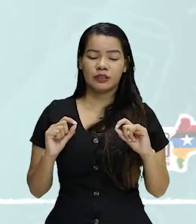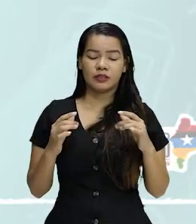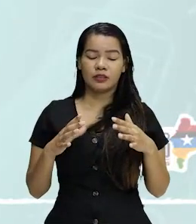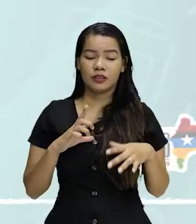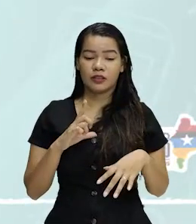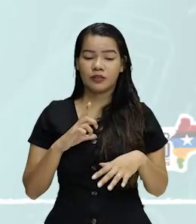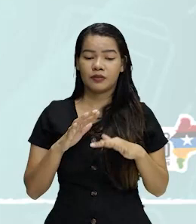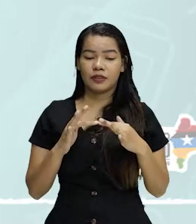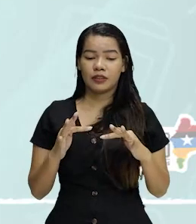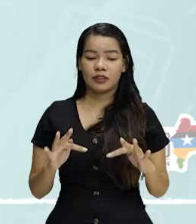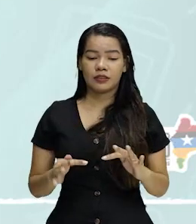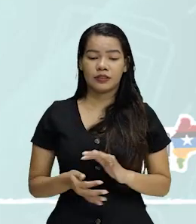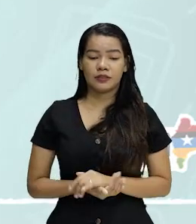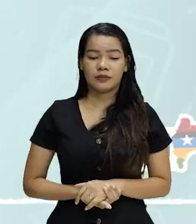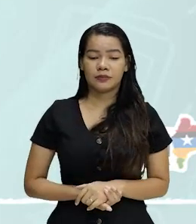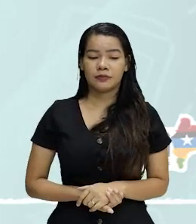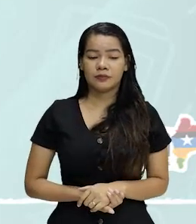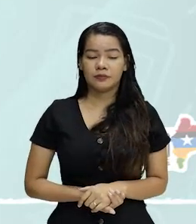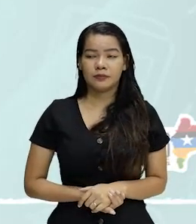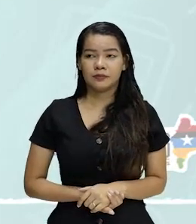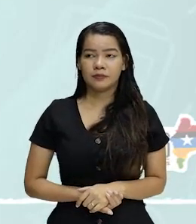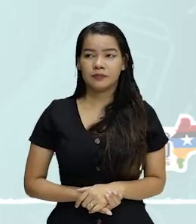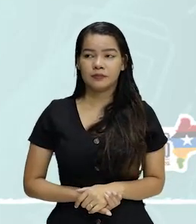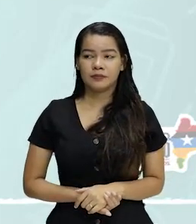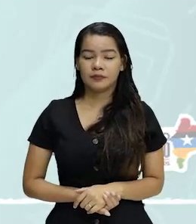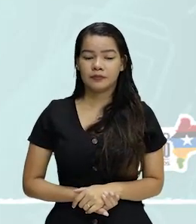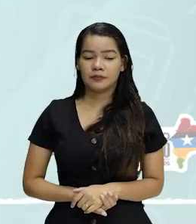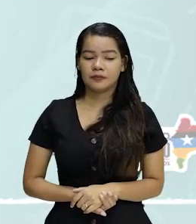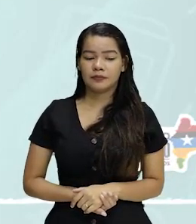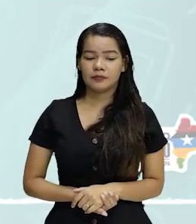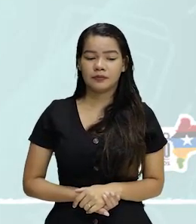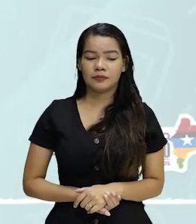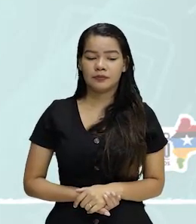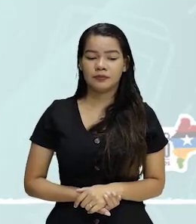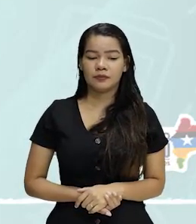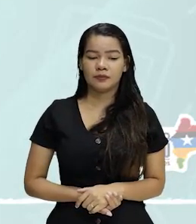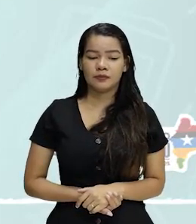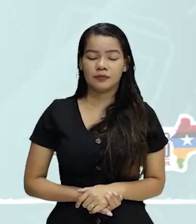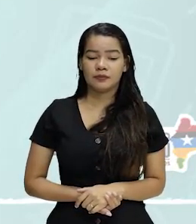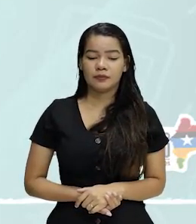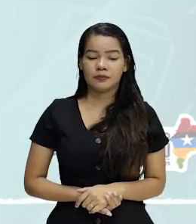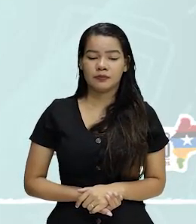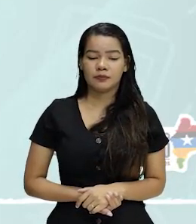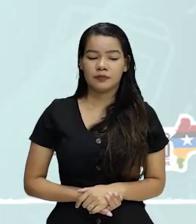a frase. Na sentença, maybe I'll go get us some